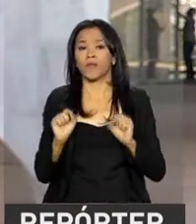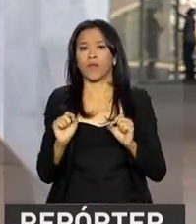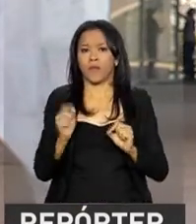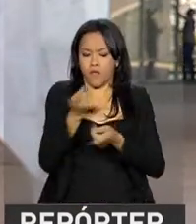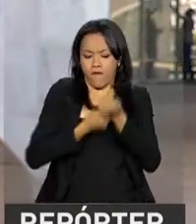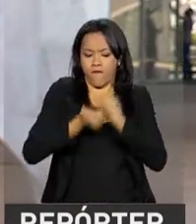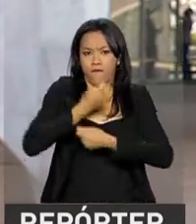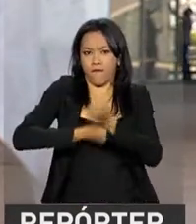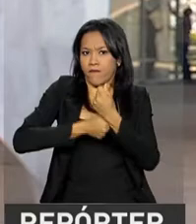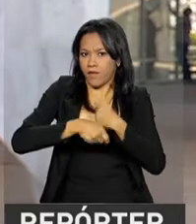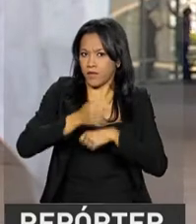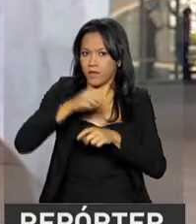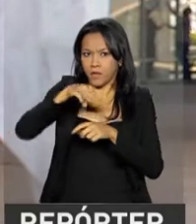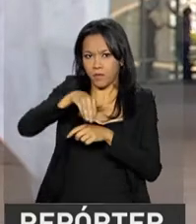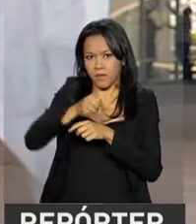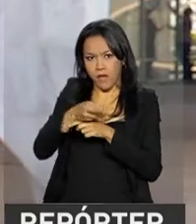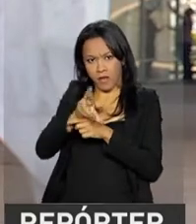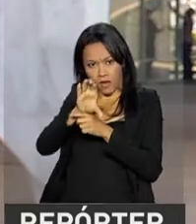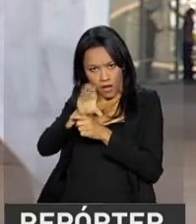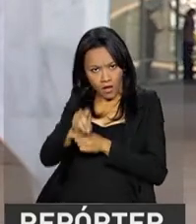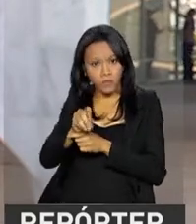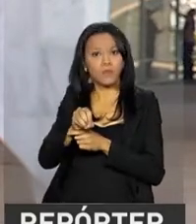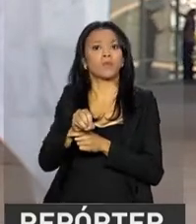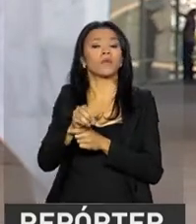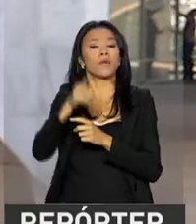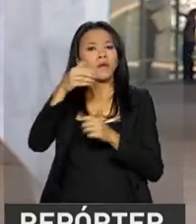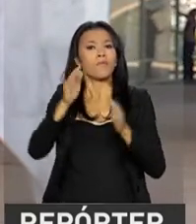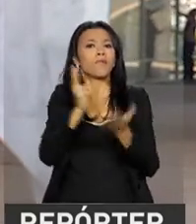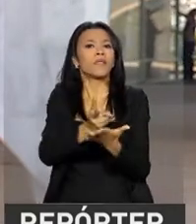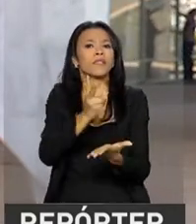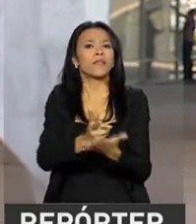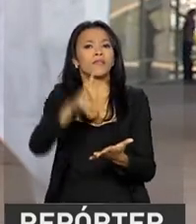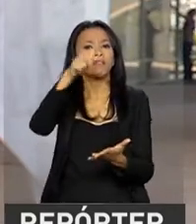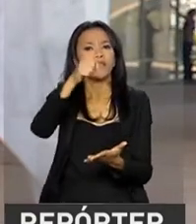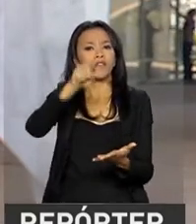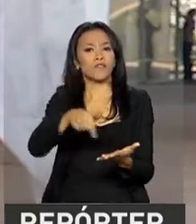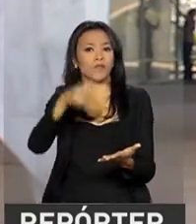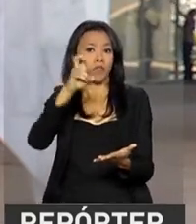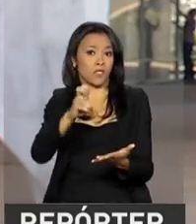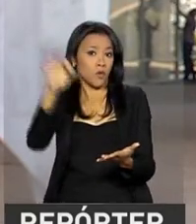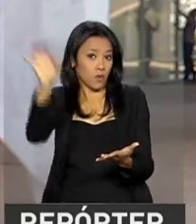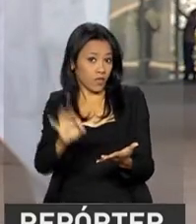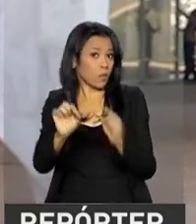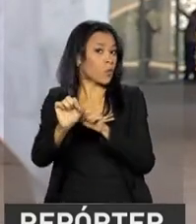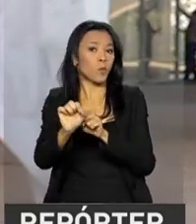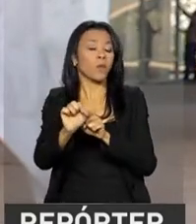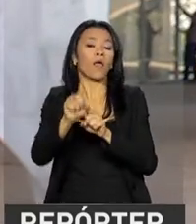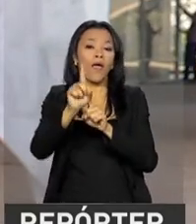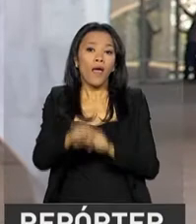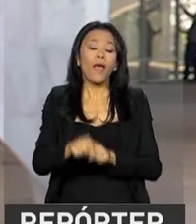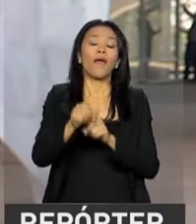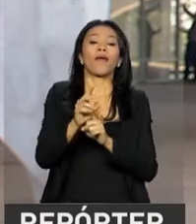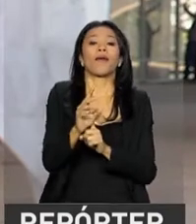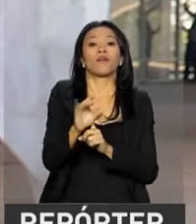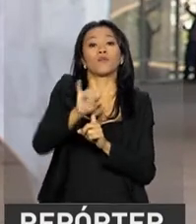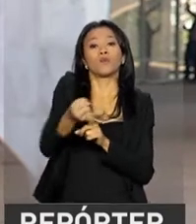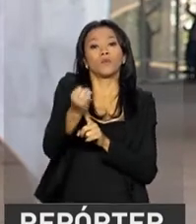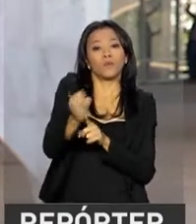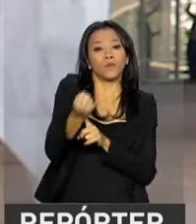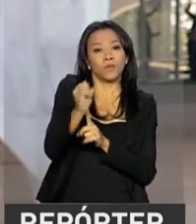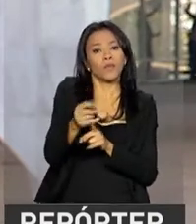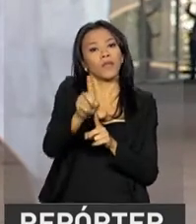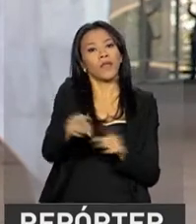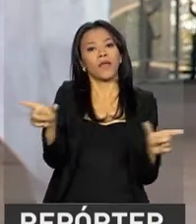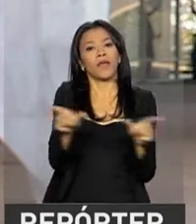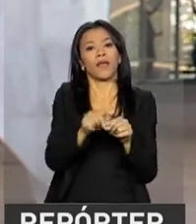mercado financeiro manteve em 7,5% a projeção da taxa básica de juros da economia, a